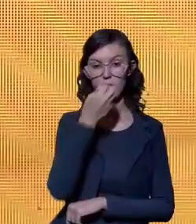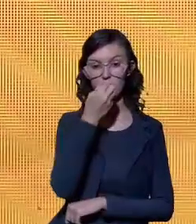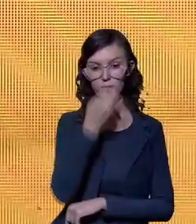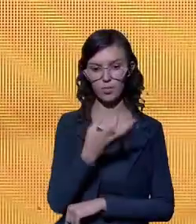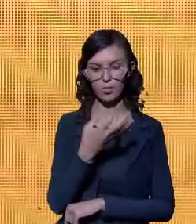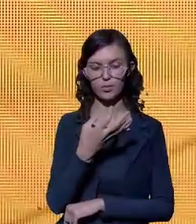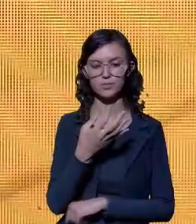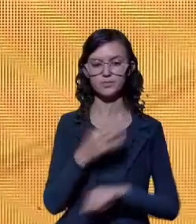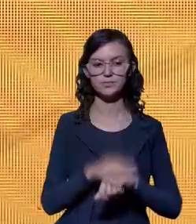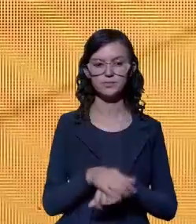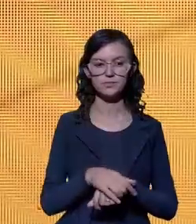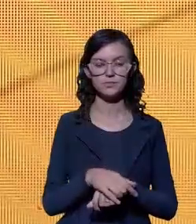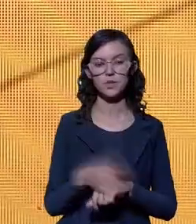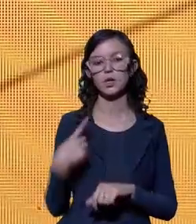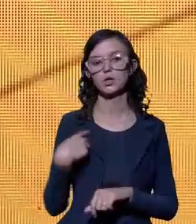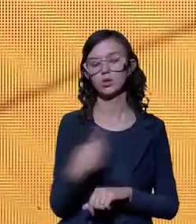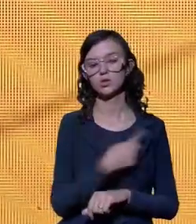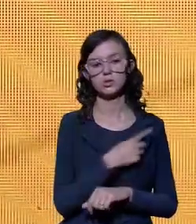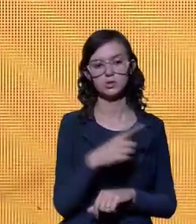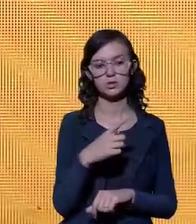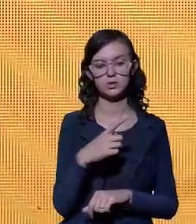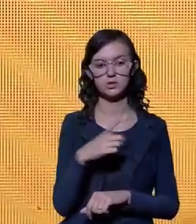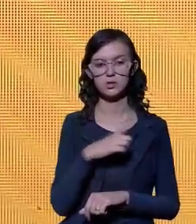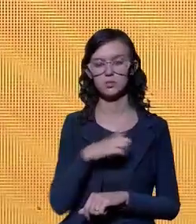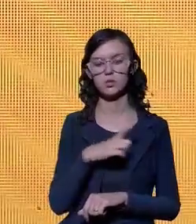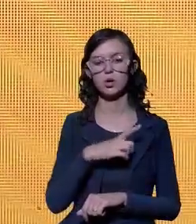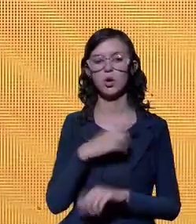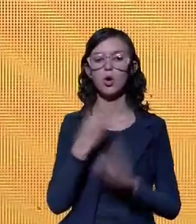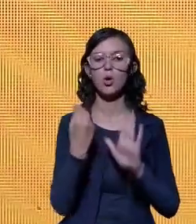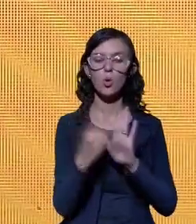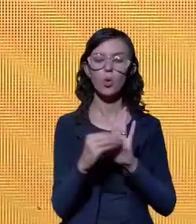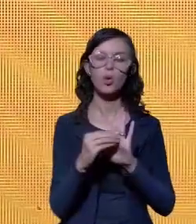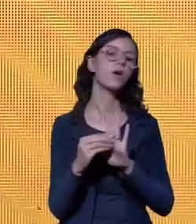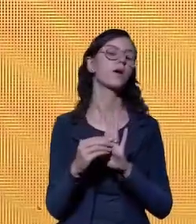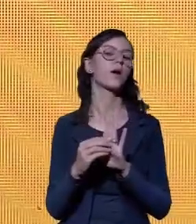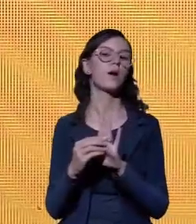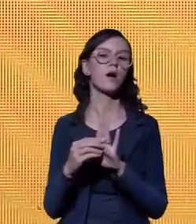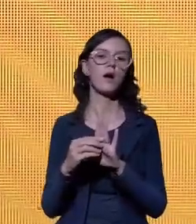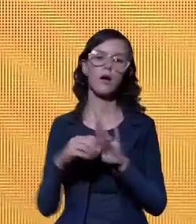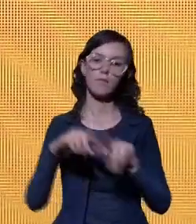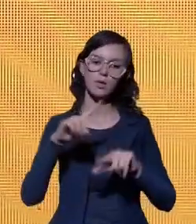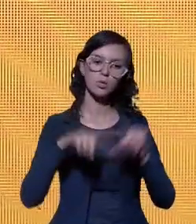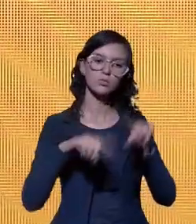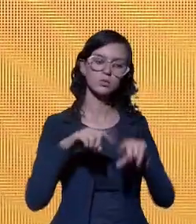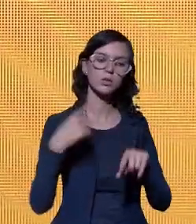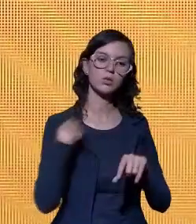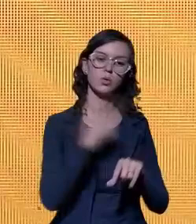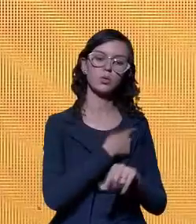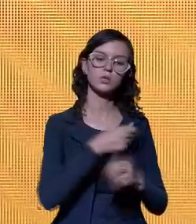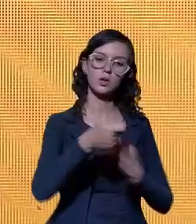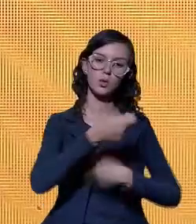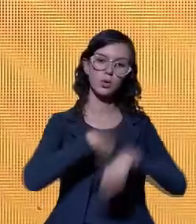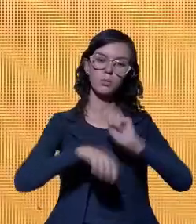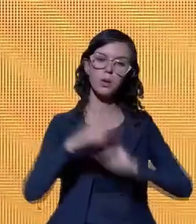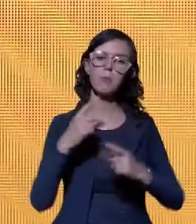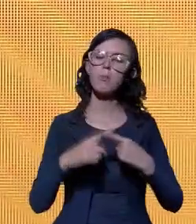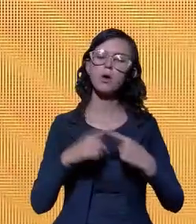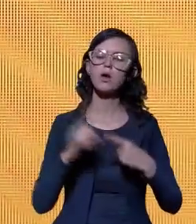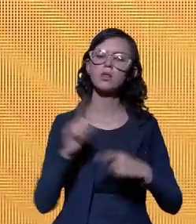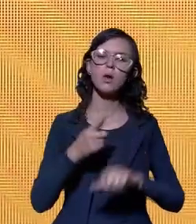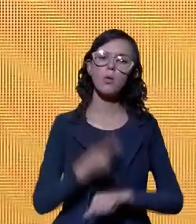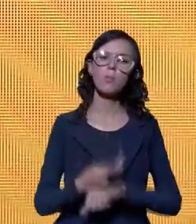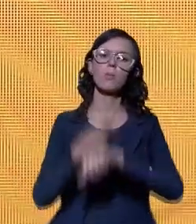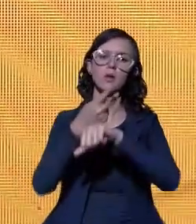bons externamente. Nós temos que colocar recursos girando nas nossas economias, né? Por que não premiar